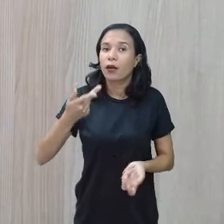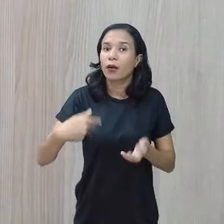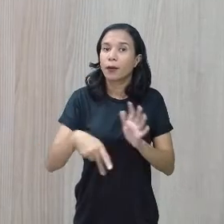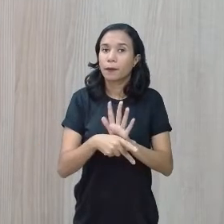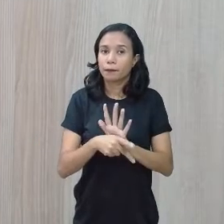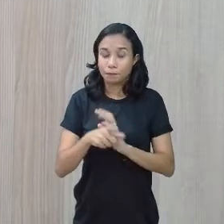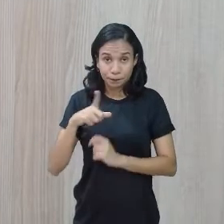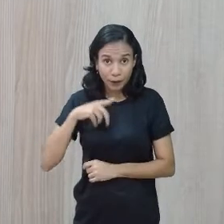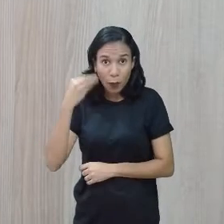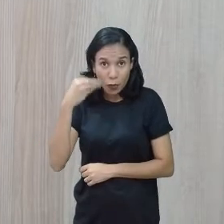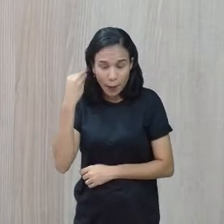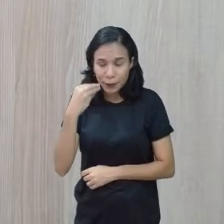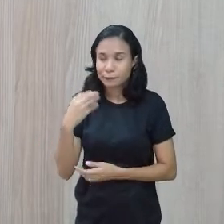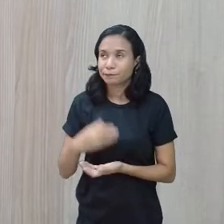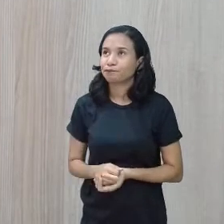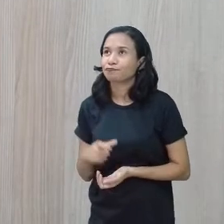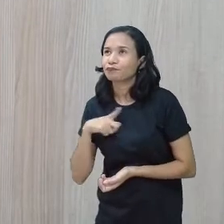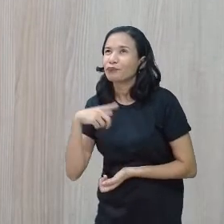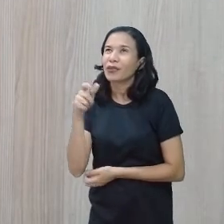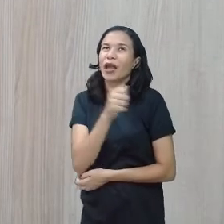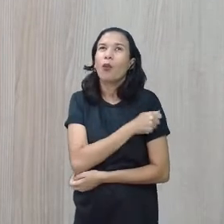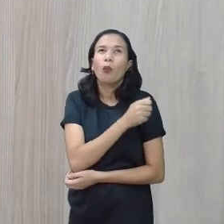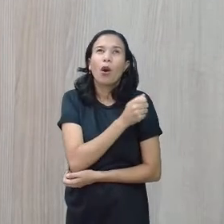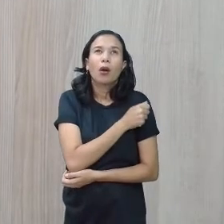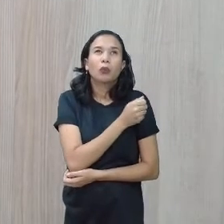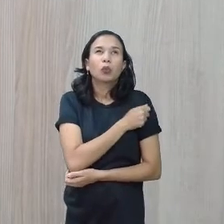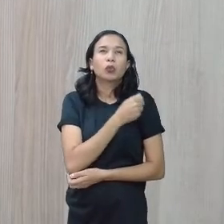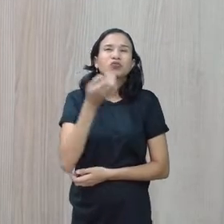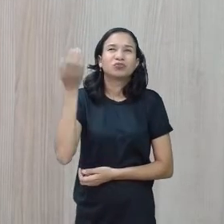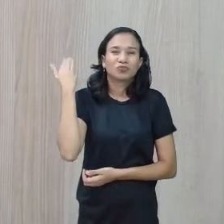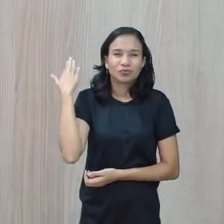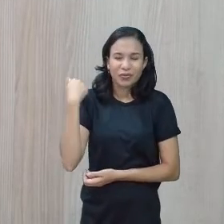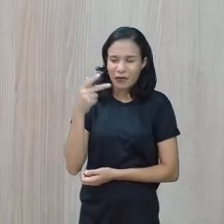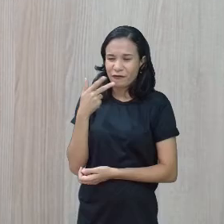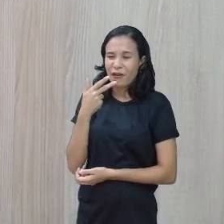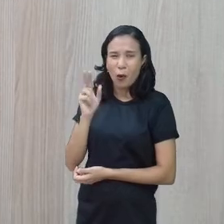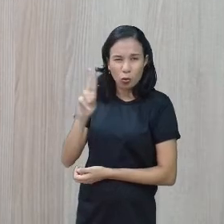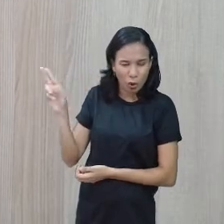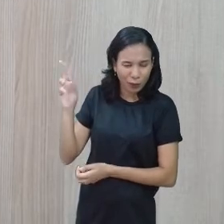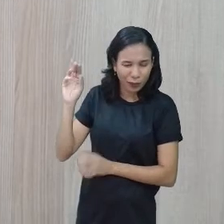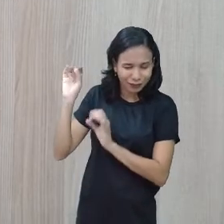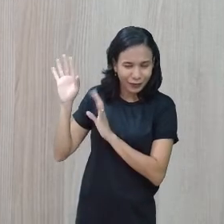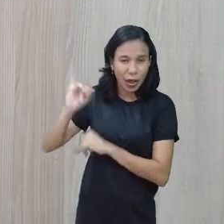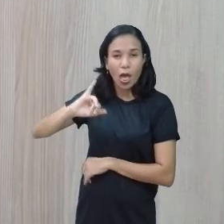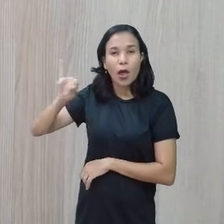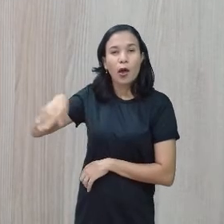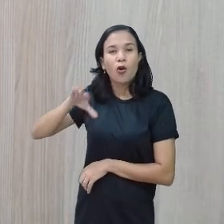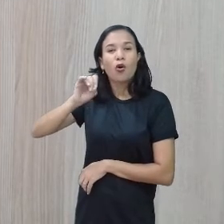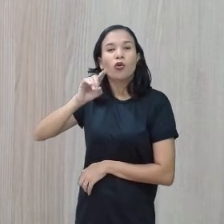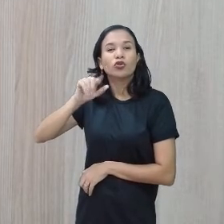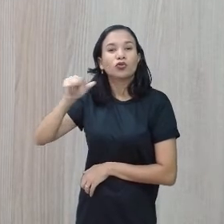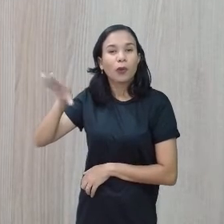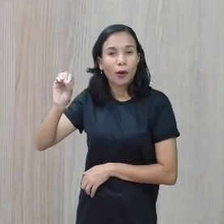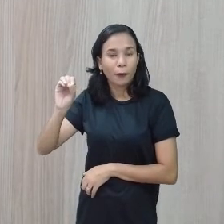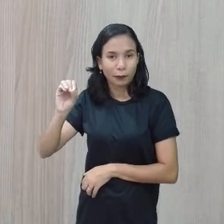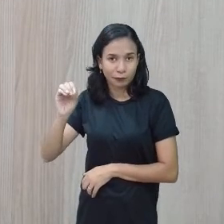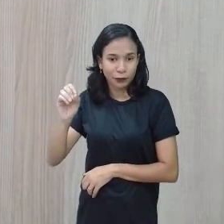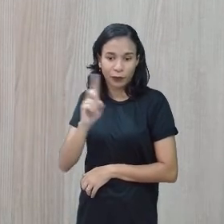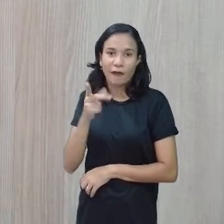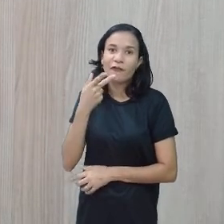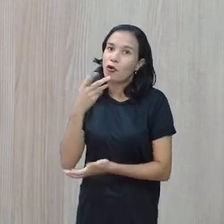pequena experiência que eu tive? Sim, por favor. Eu tive um aluno, eu vou dar um nome fictício para ele, João, para poder realmente não estar